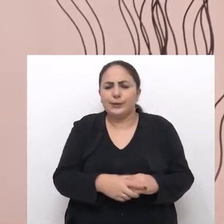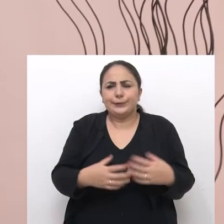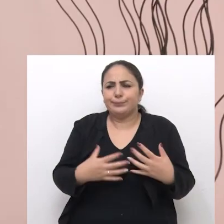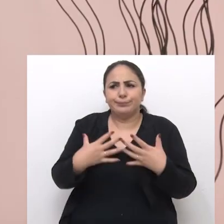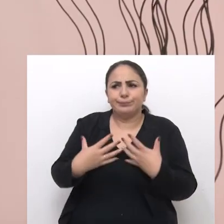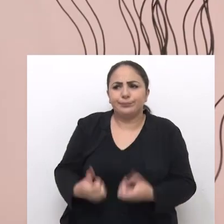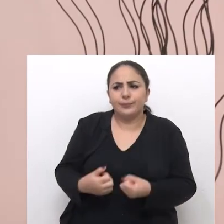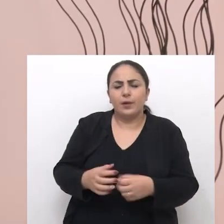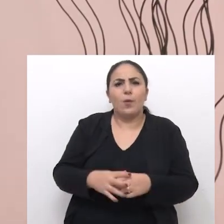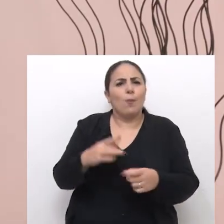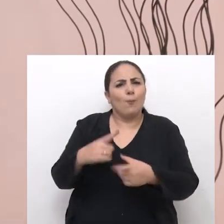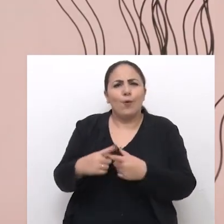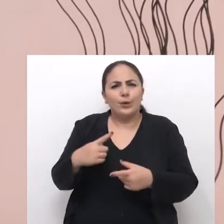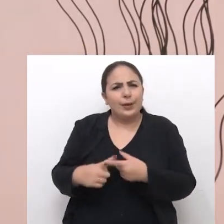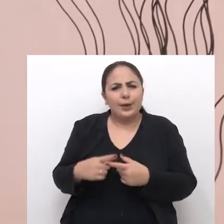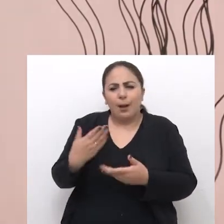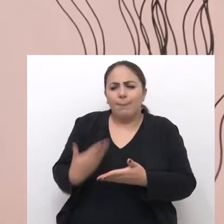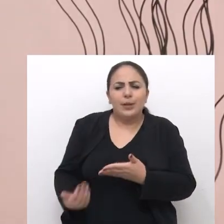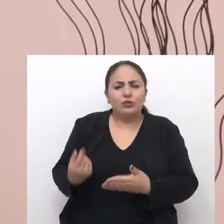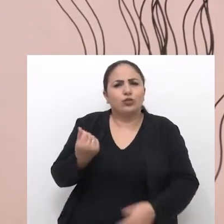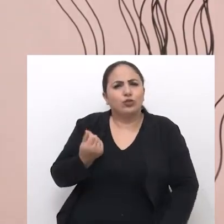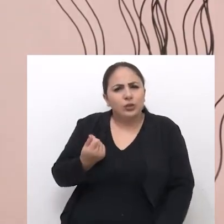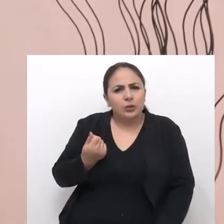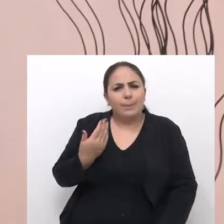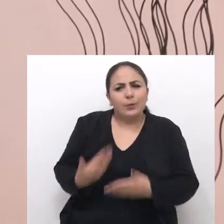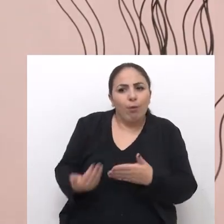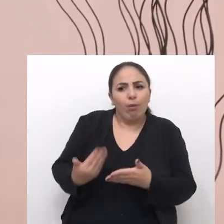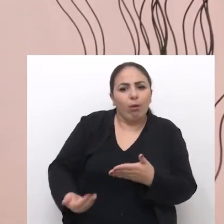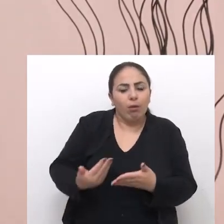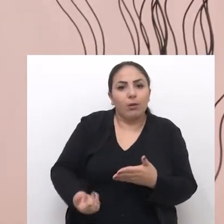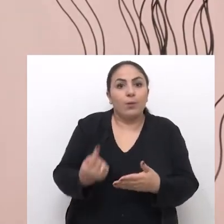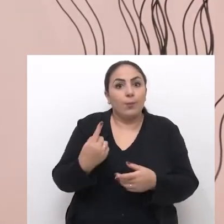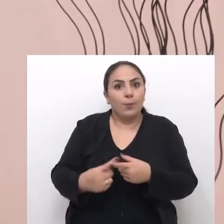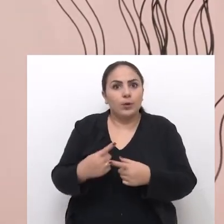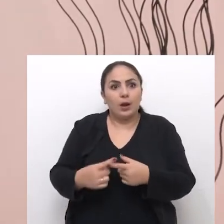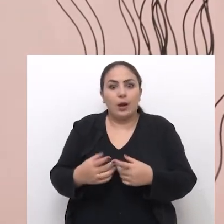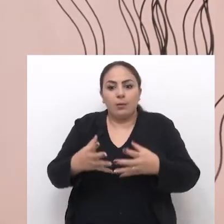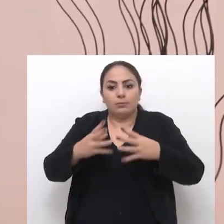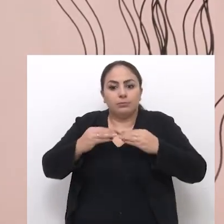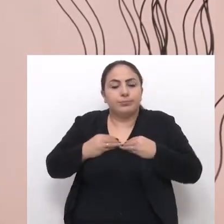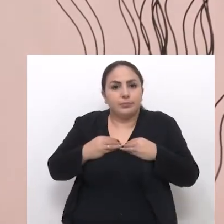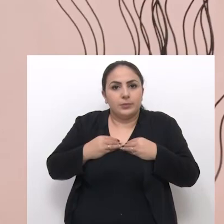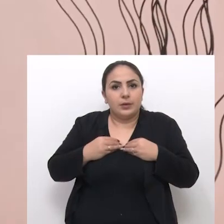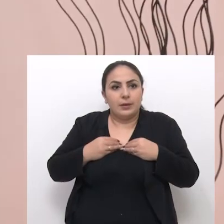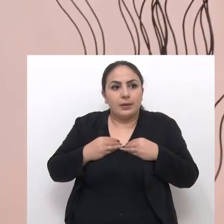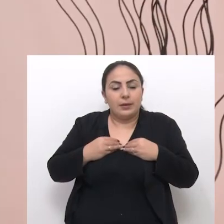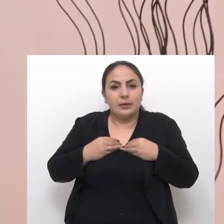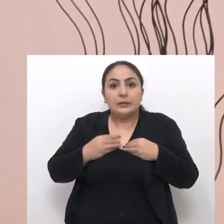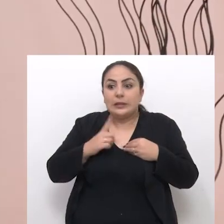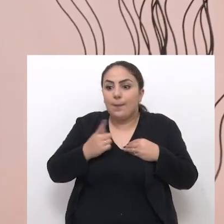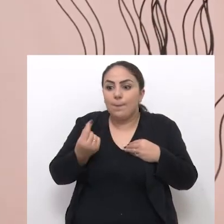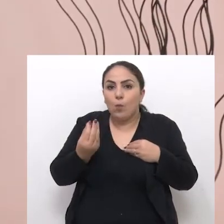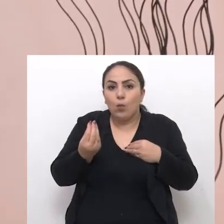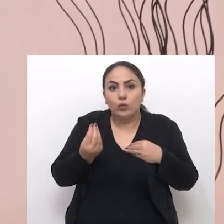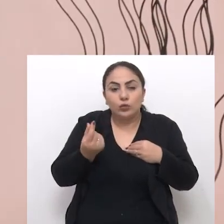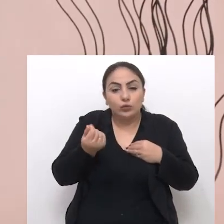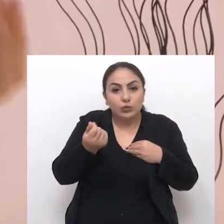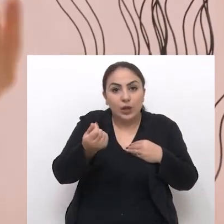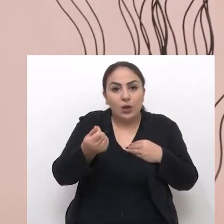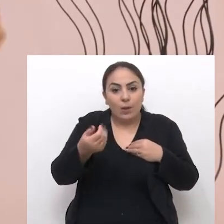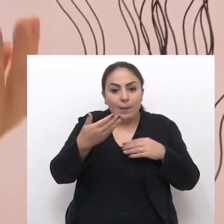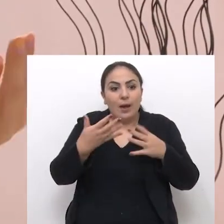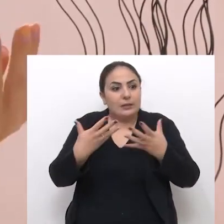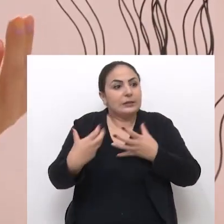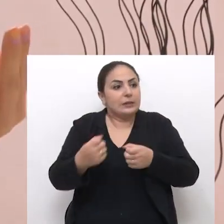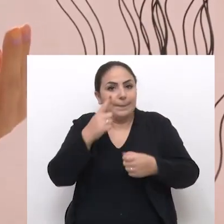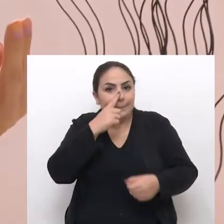estava conformado com isso. Por que será que ele perdia o dinheiro? Por pertencimento. Entre ter muito dinheiro e ter a